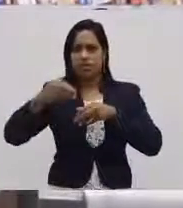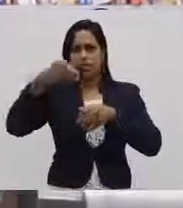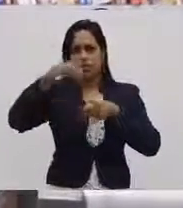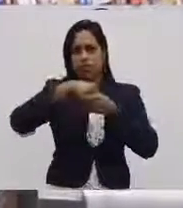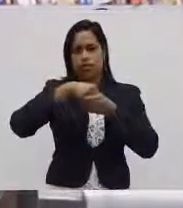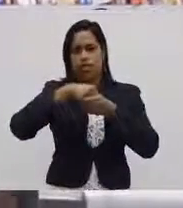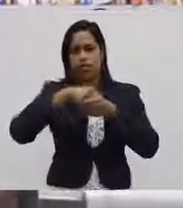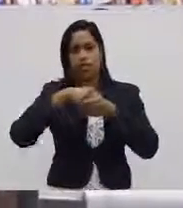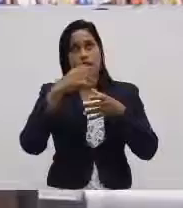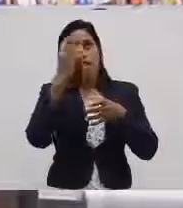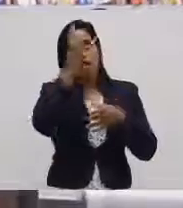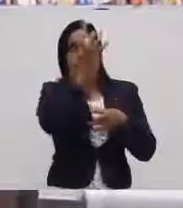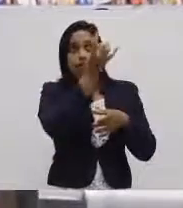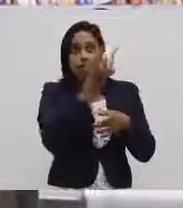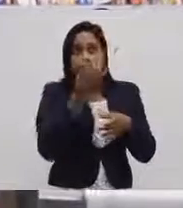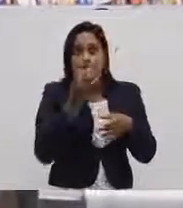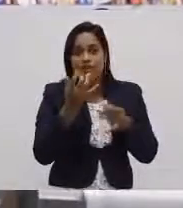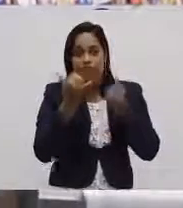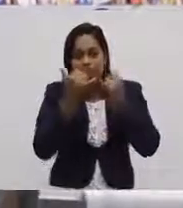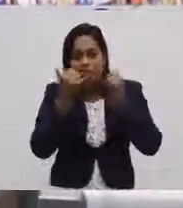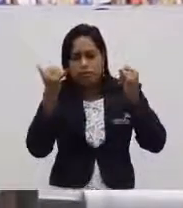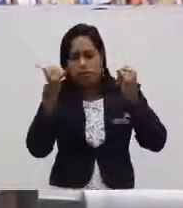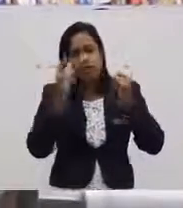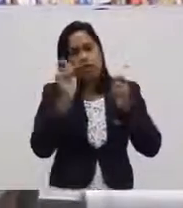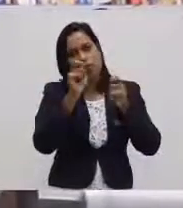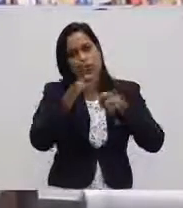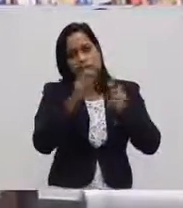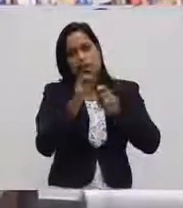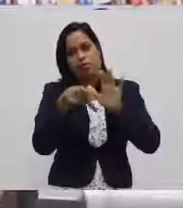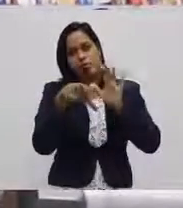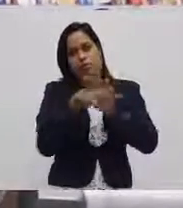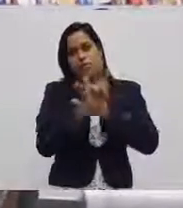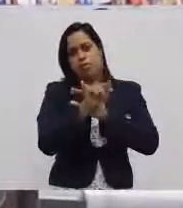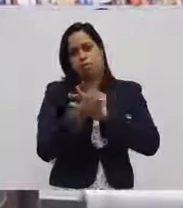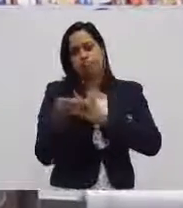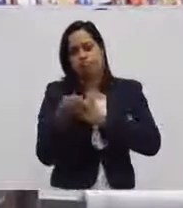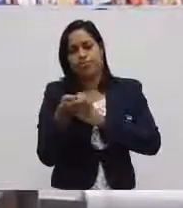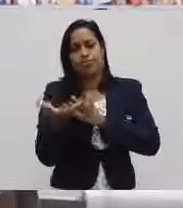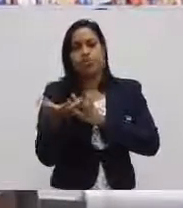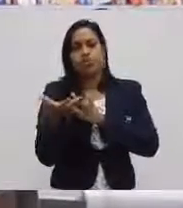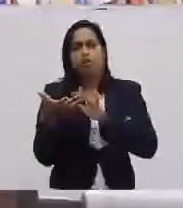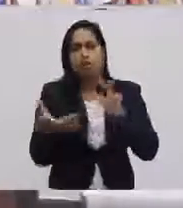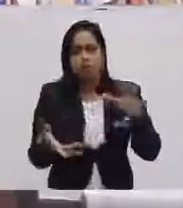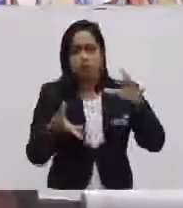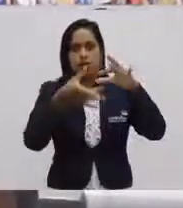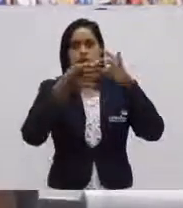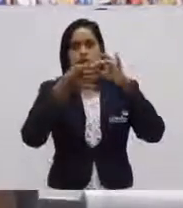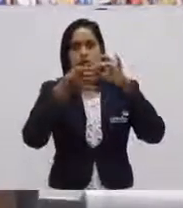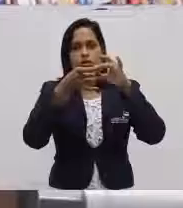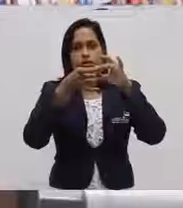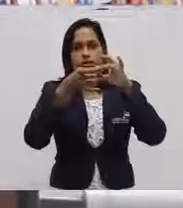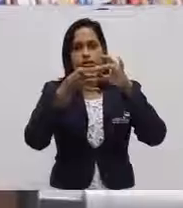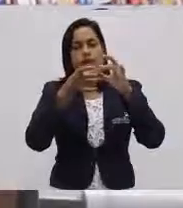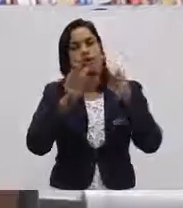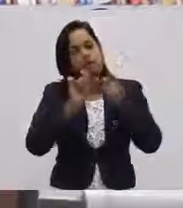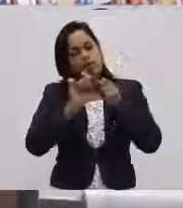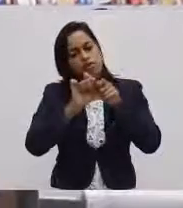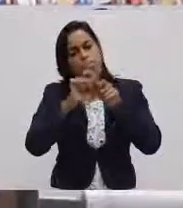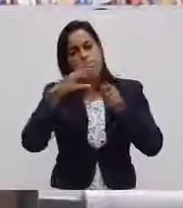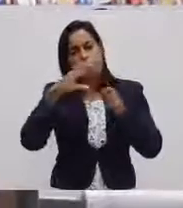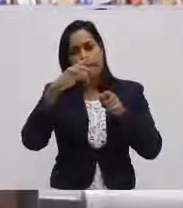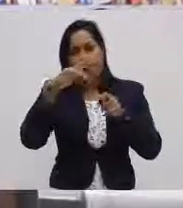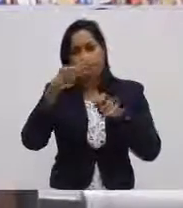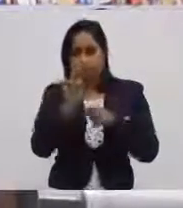linha. Então, cada parte da linha é um tipo de componente que é produzido. E, ao final, esses componentes são unificados e são formadas